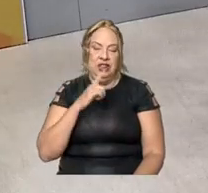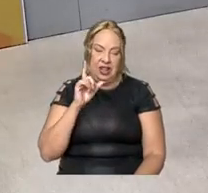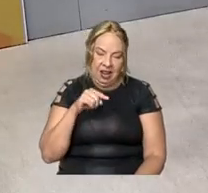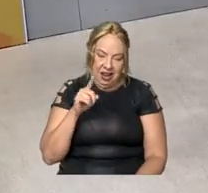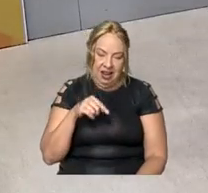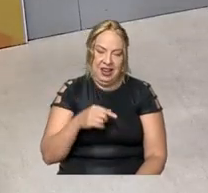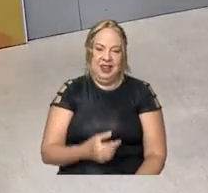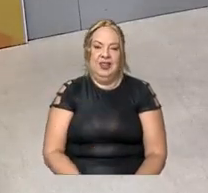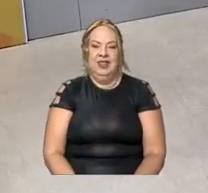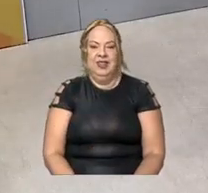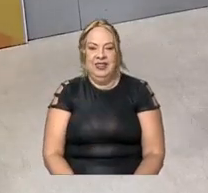que tá menino que pensa igual.